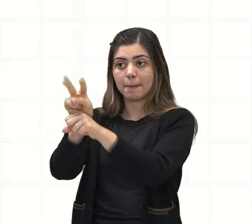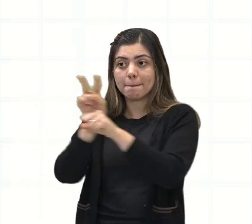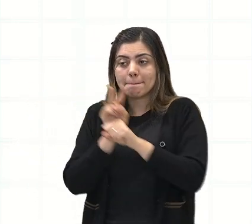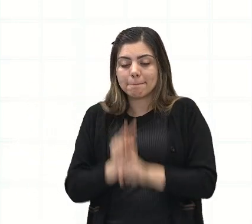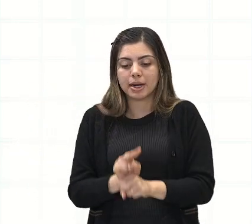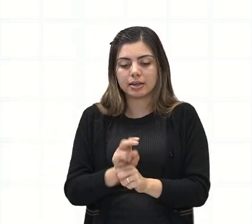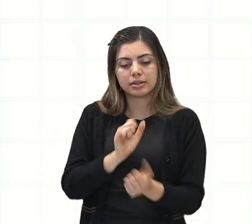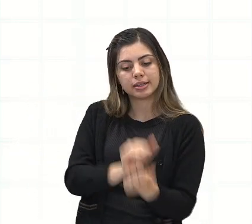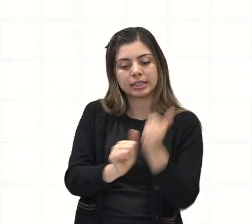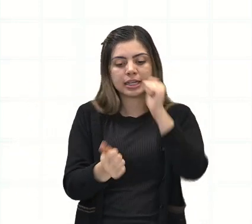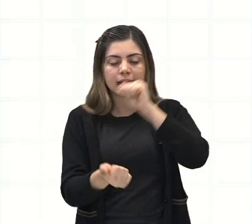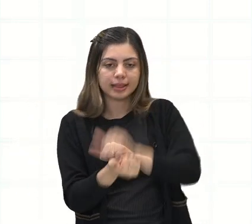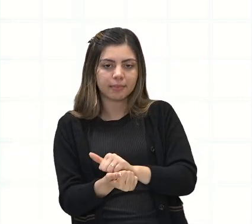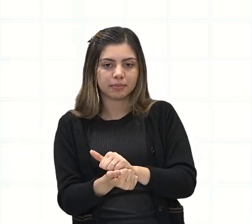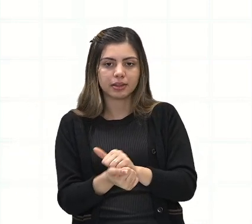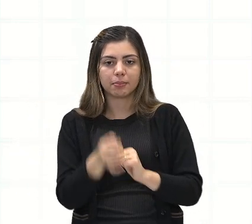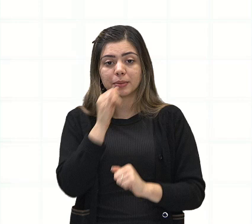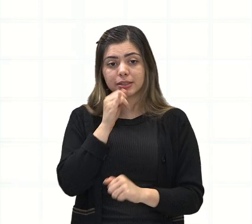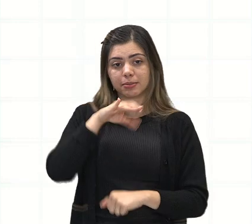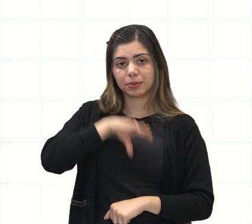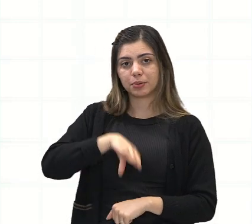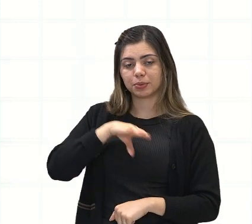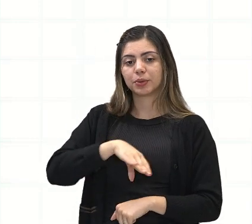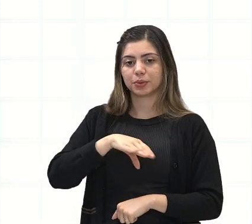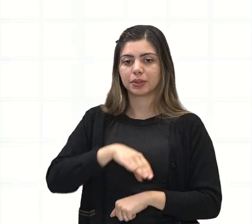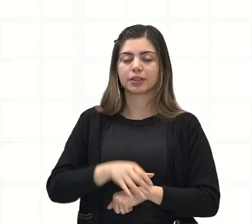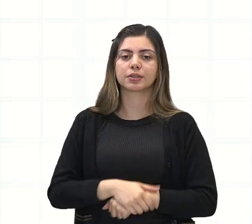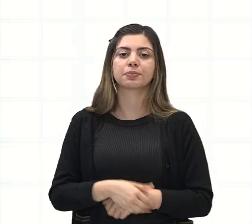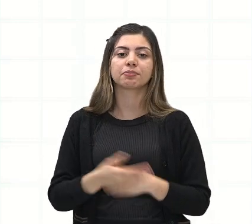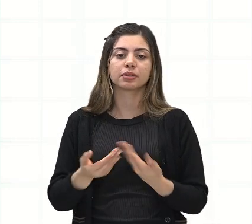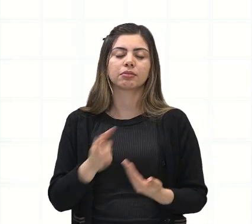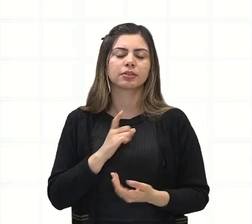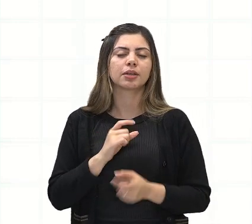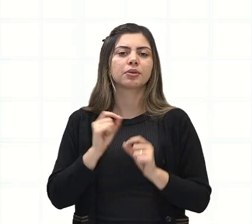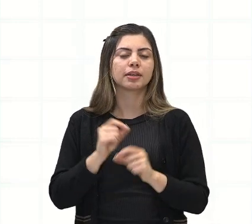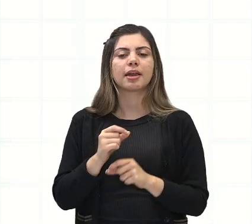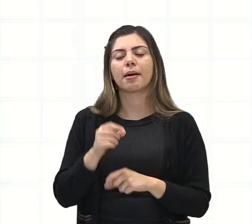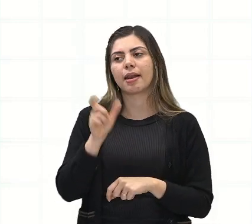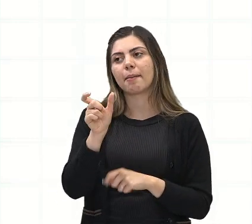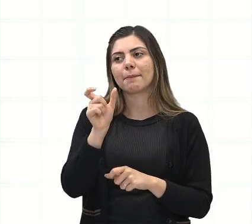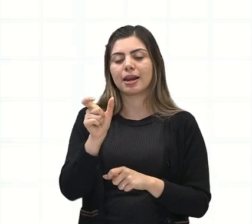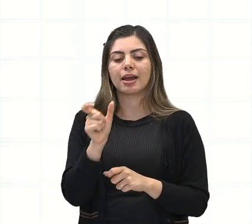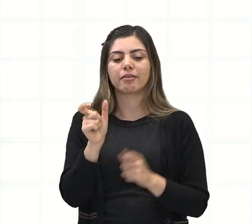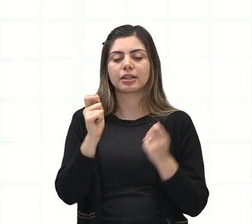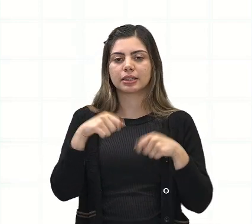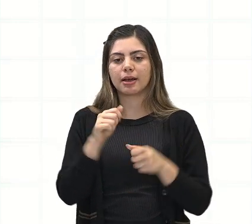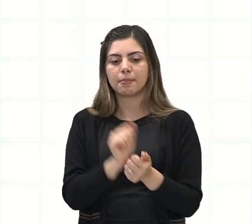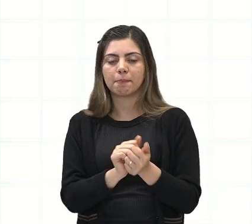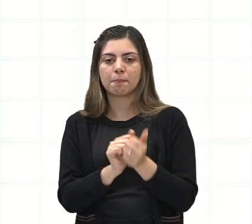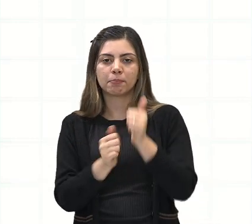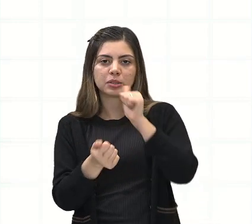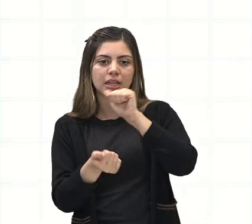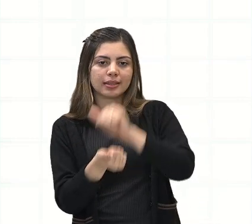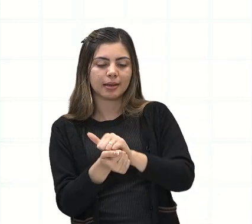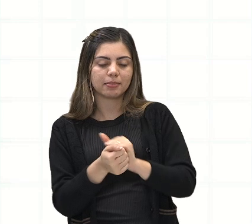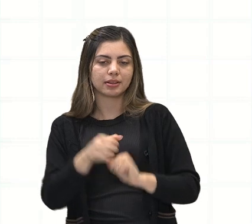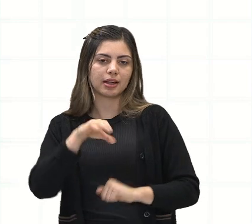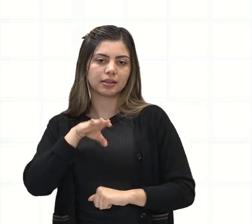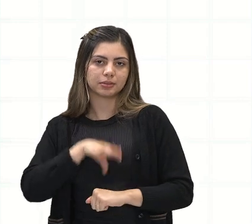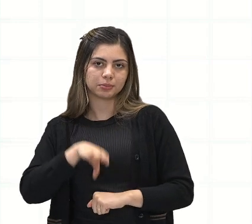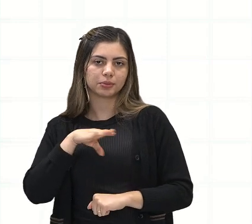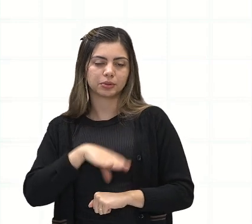a estrutura da língua portuguesa. Acontece muito. A palavra já está há tanto tempo no vocabulário e foi modificada pelos falantes que ela